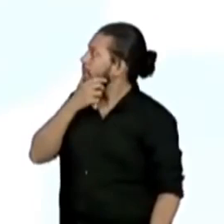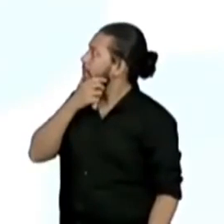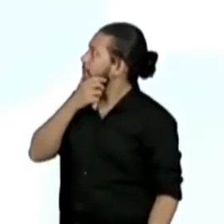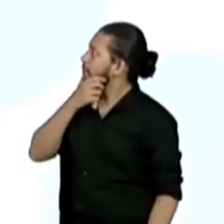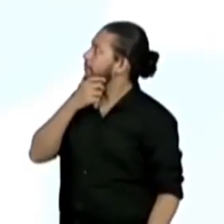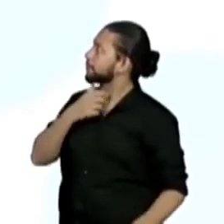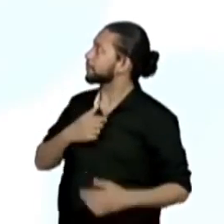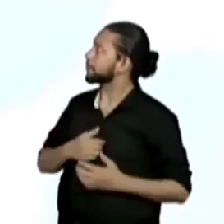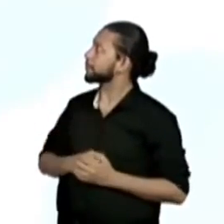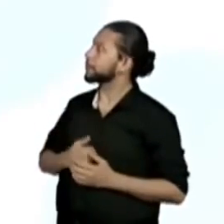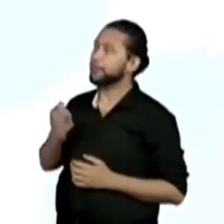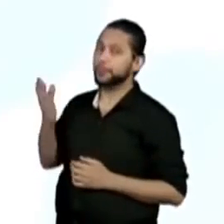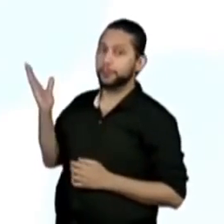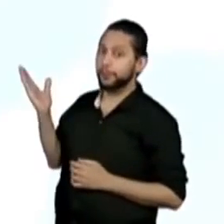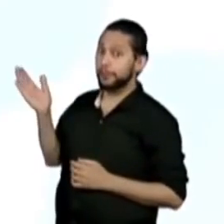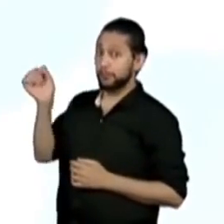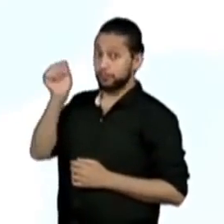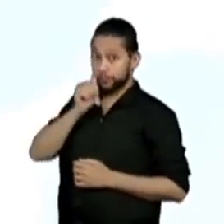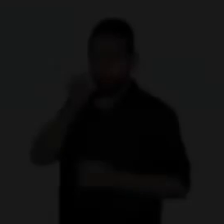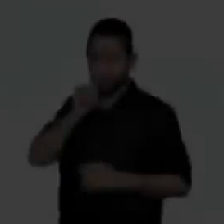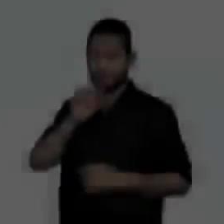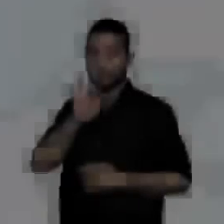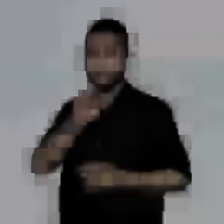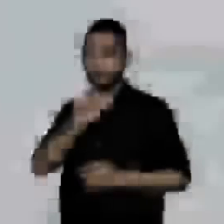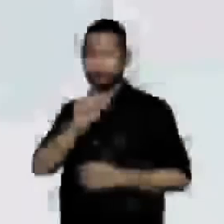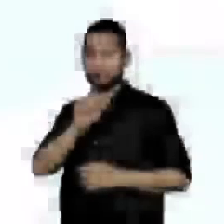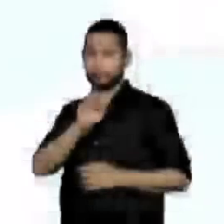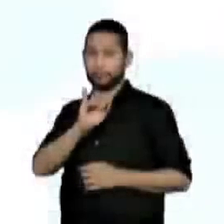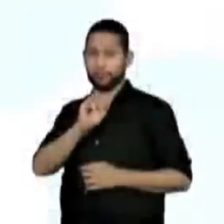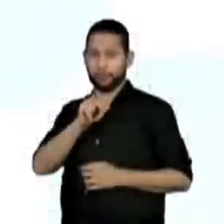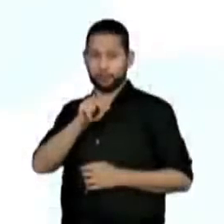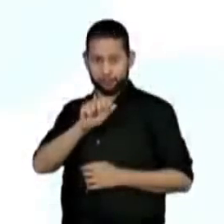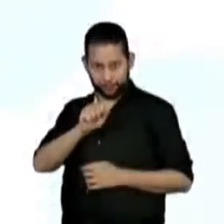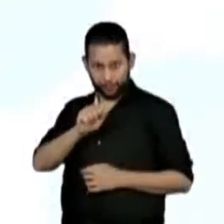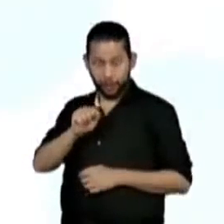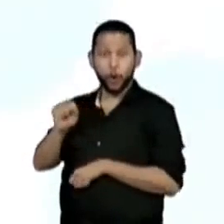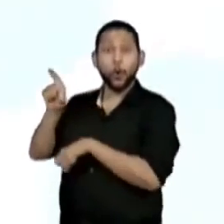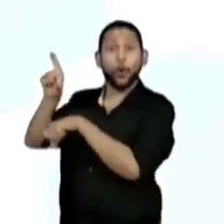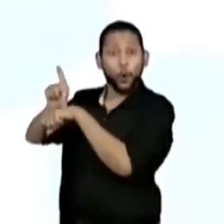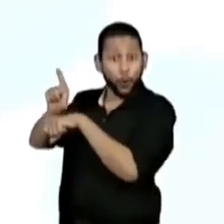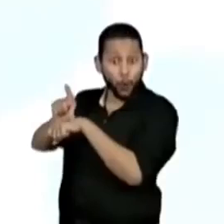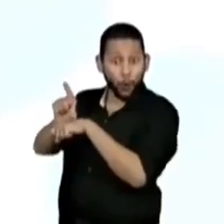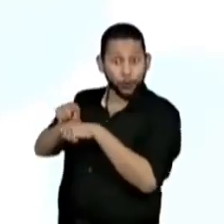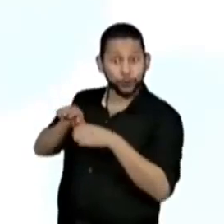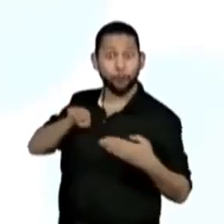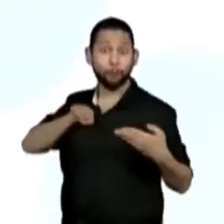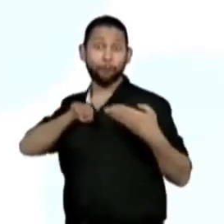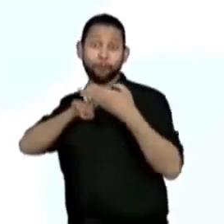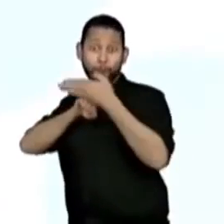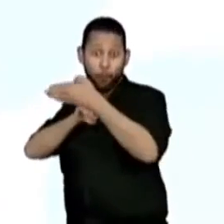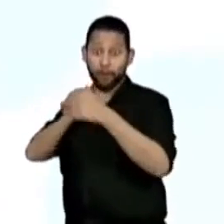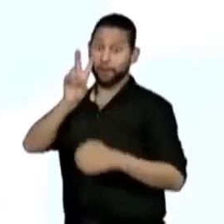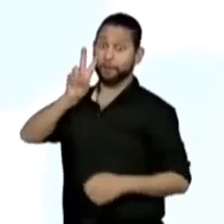Fabiana foi a uma loja e viu as seguintes promoções